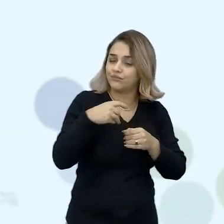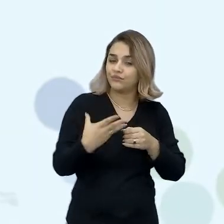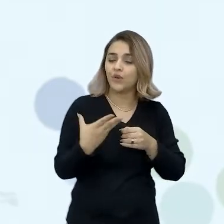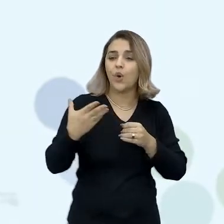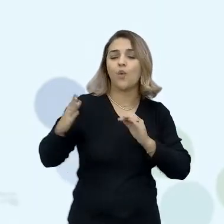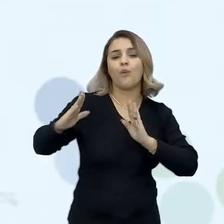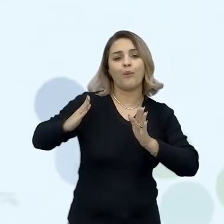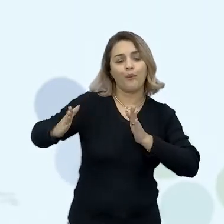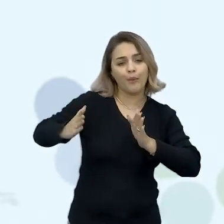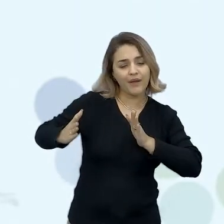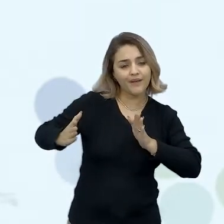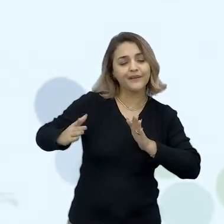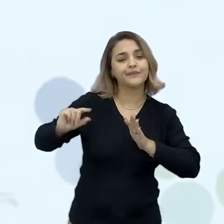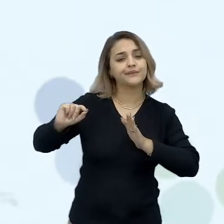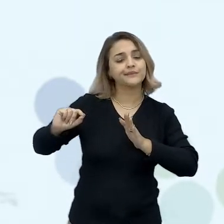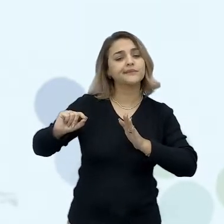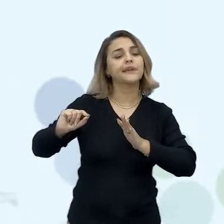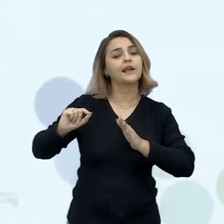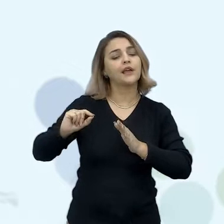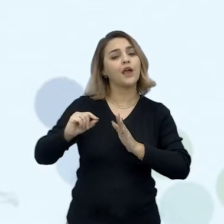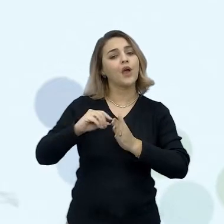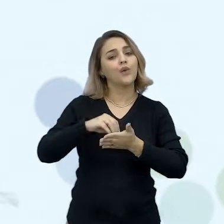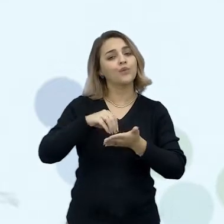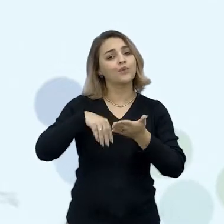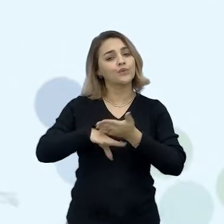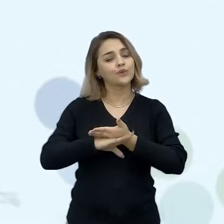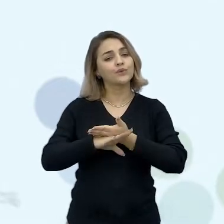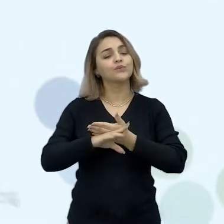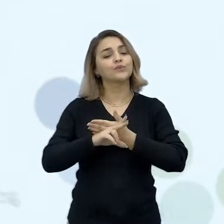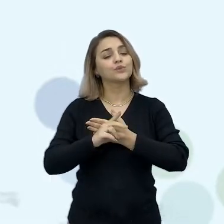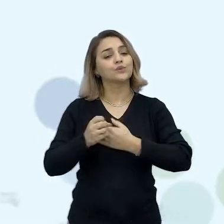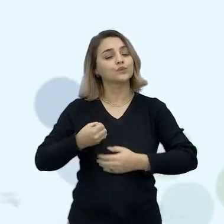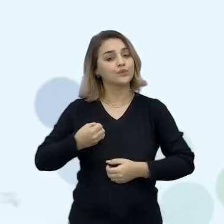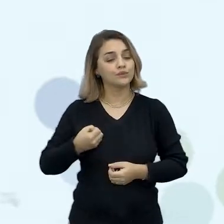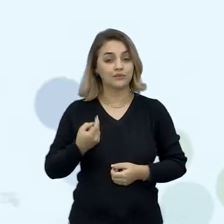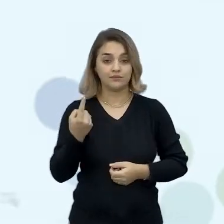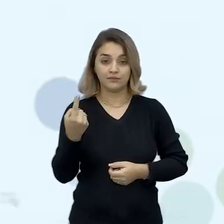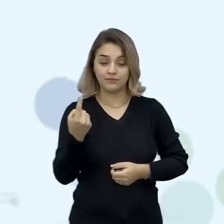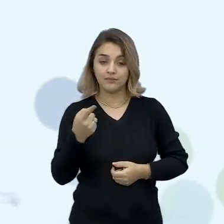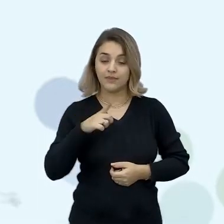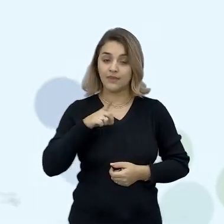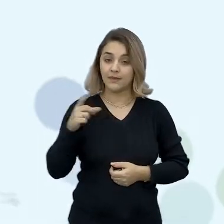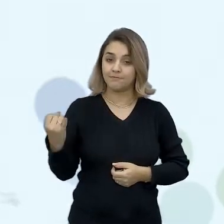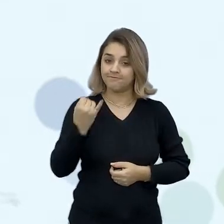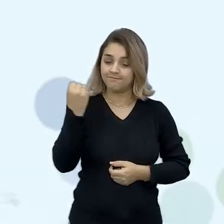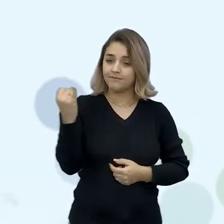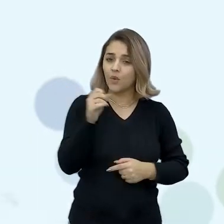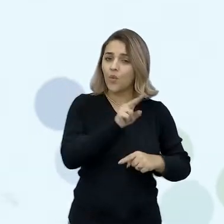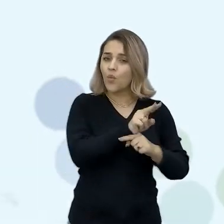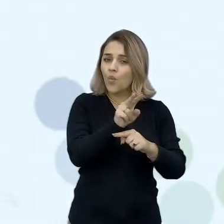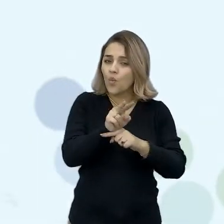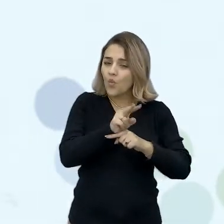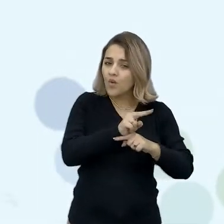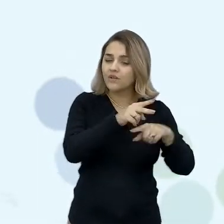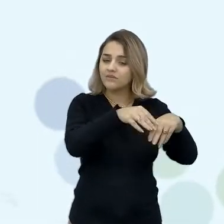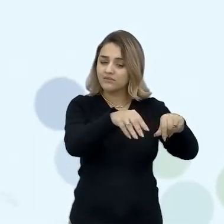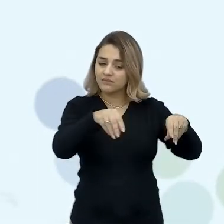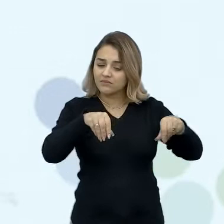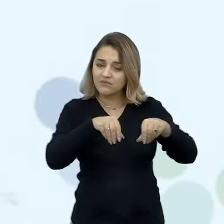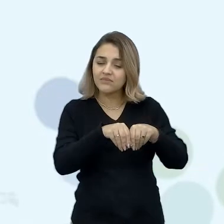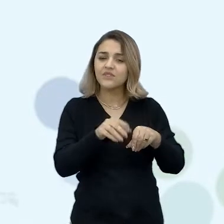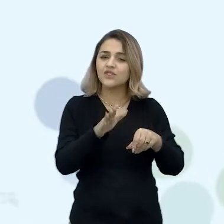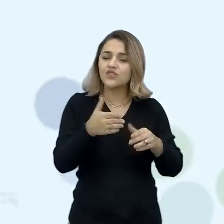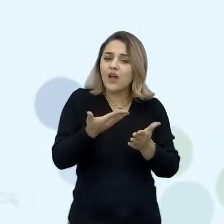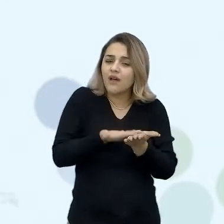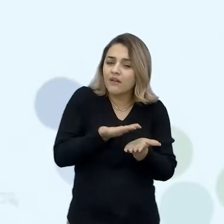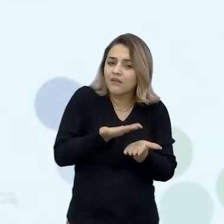unidade curricular 1, iremos introduzir a discussão sobre a importância da preservação do solo. Como estudado